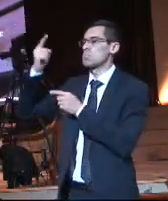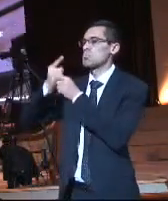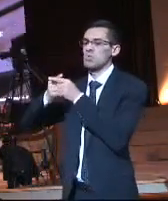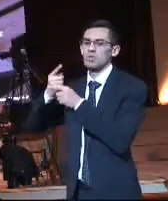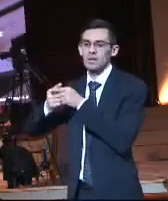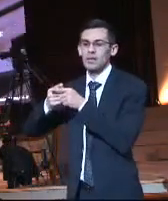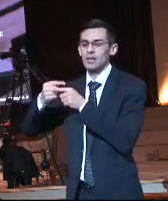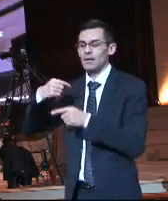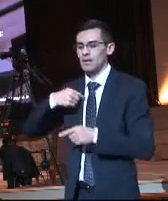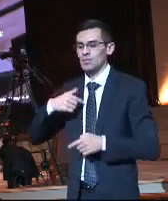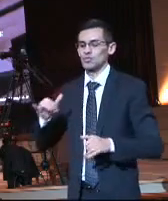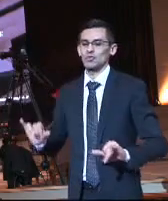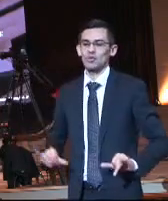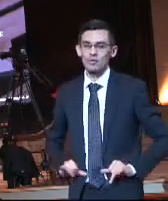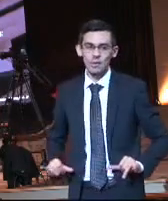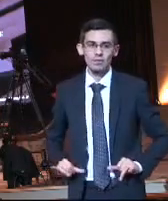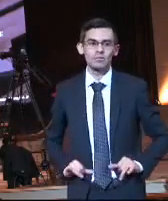quê?